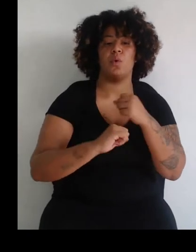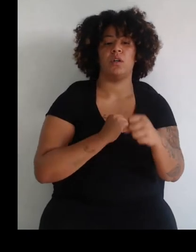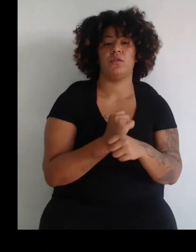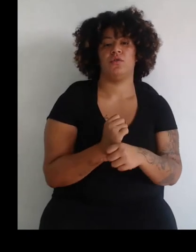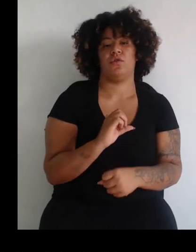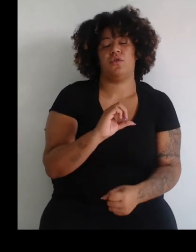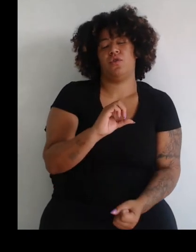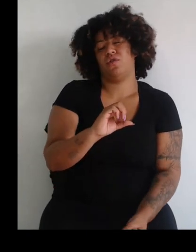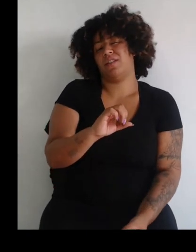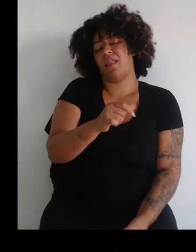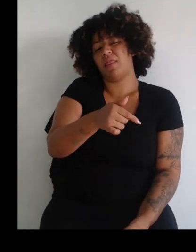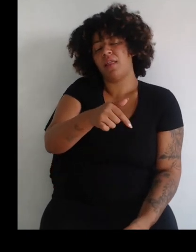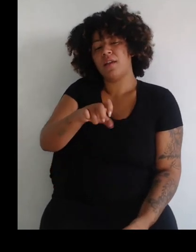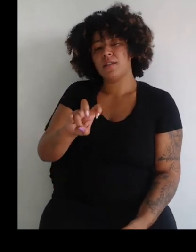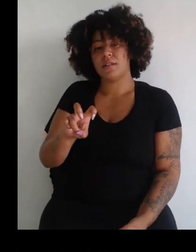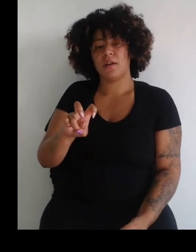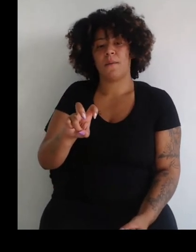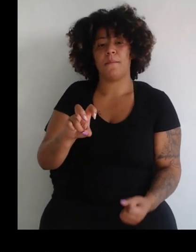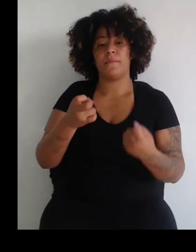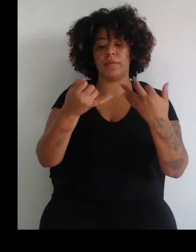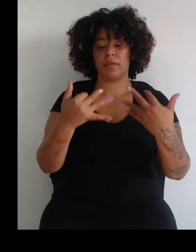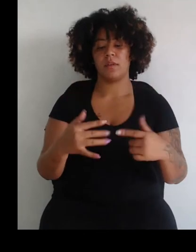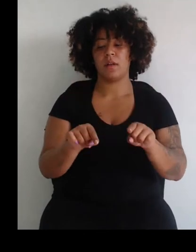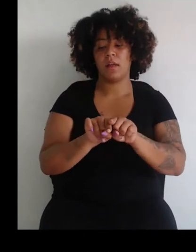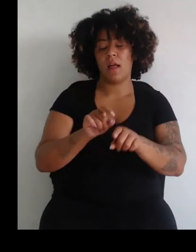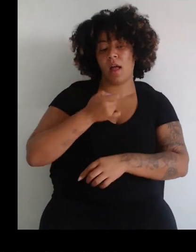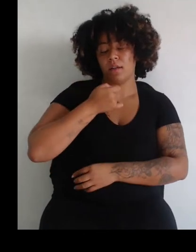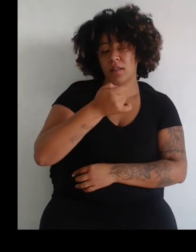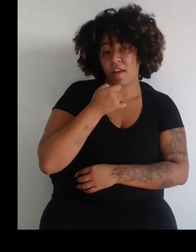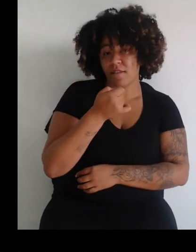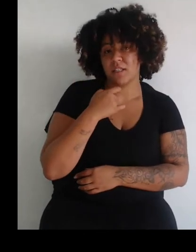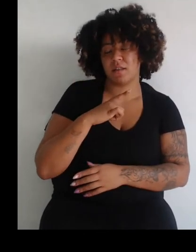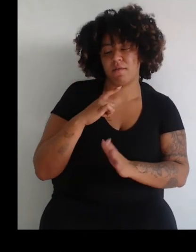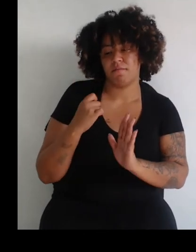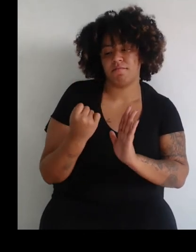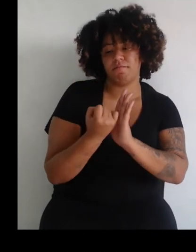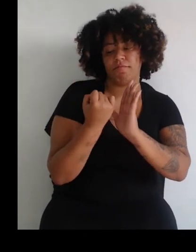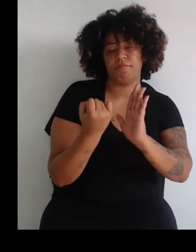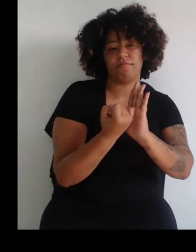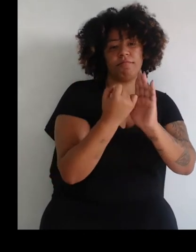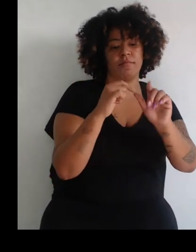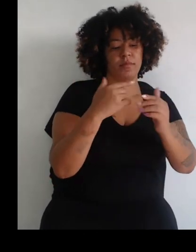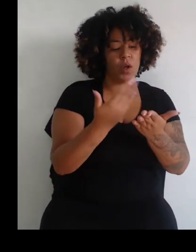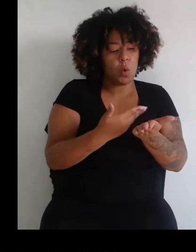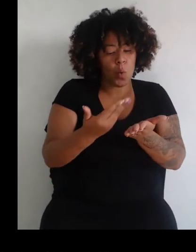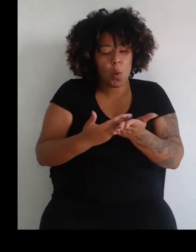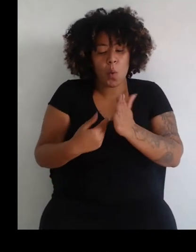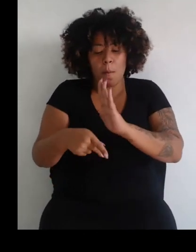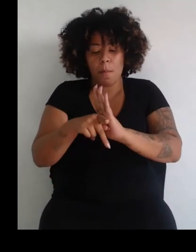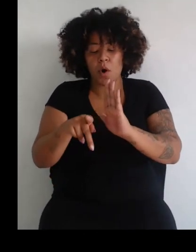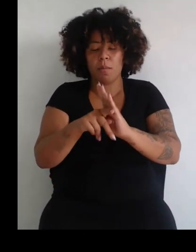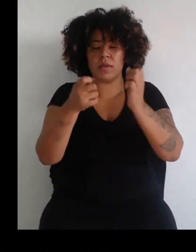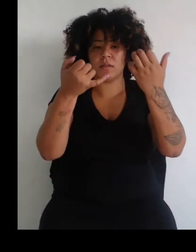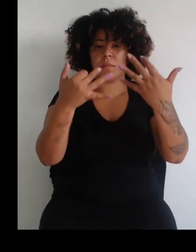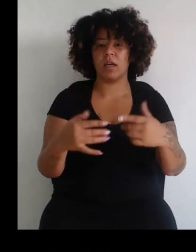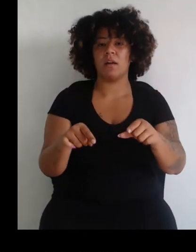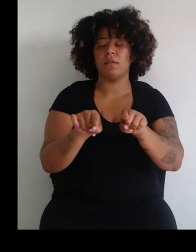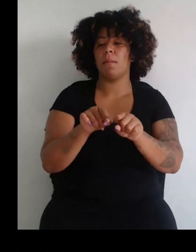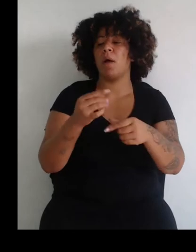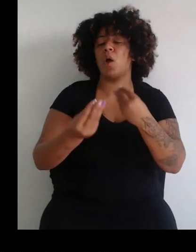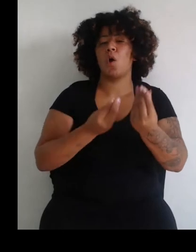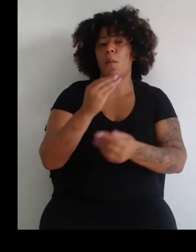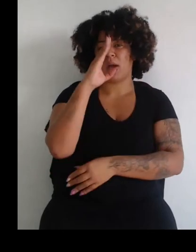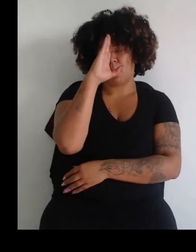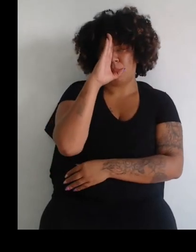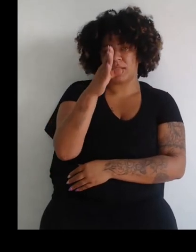o livro de Silvestre as entrevistas marcaram o divisor de águas na carreira de bacon garantindo sua reputação como principal pintor